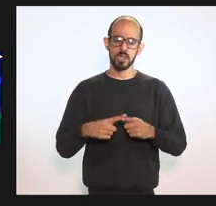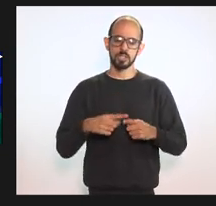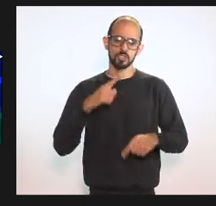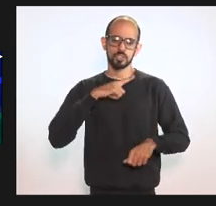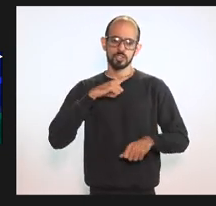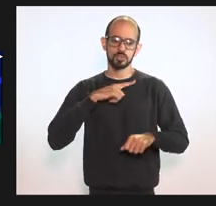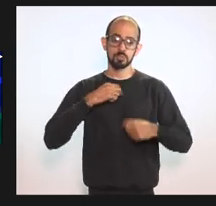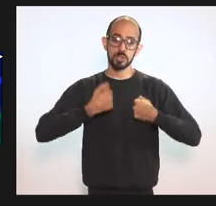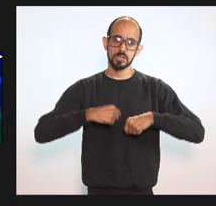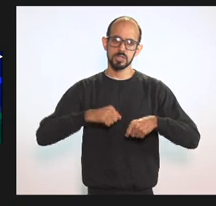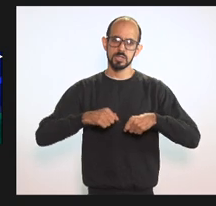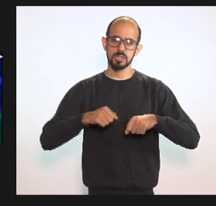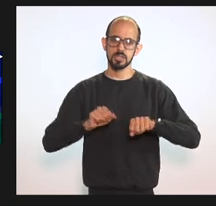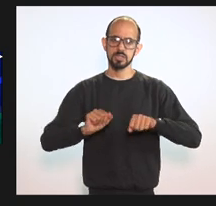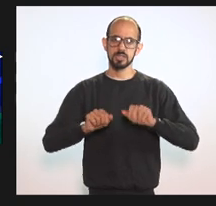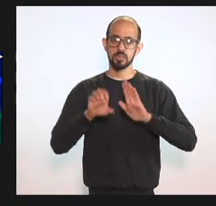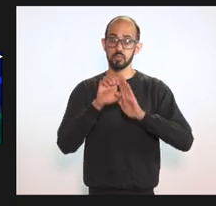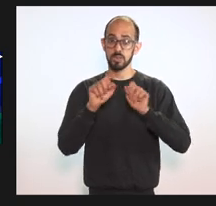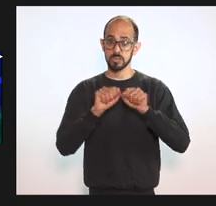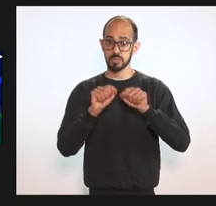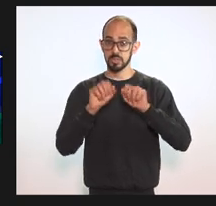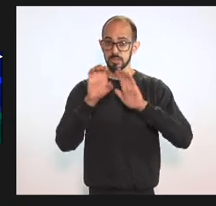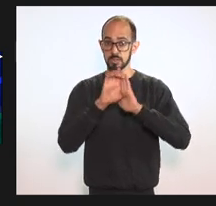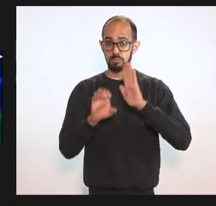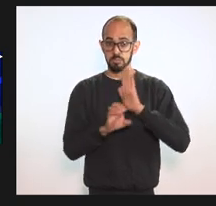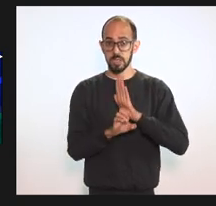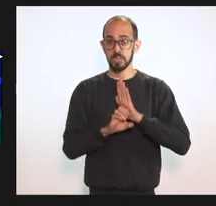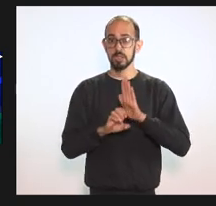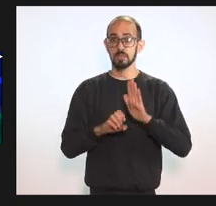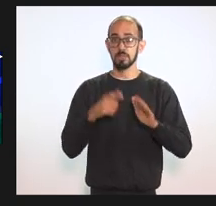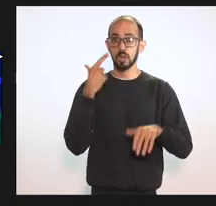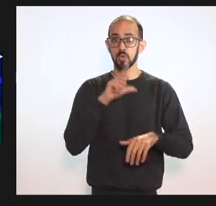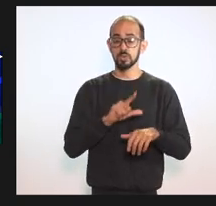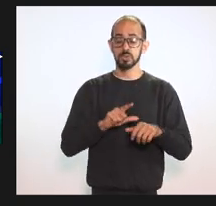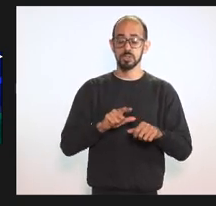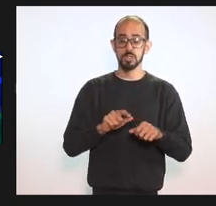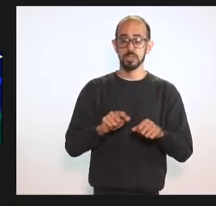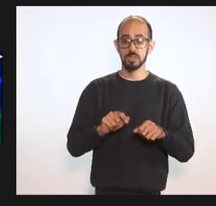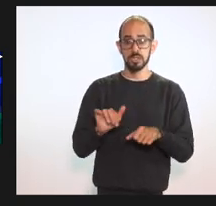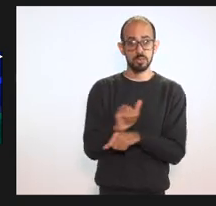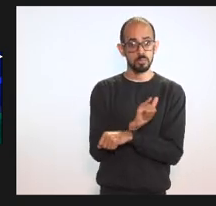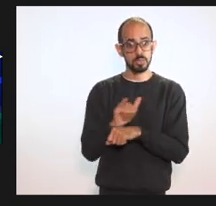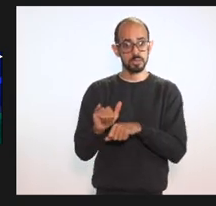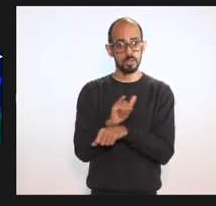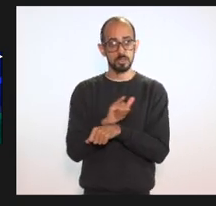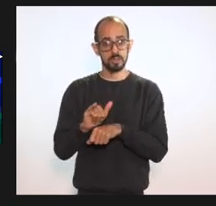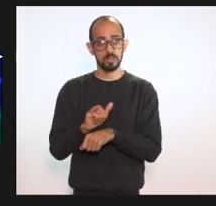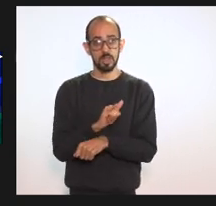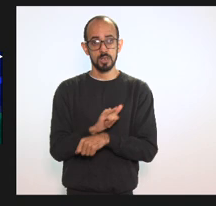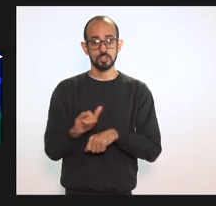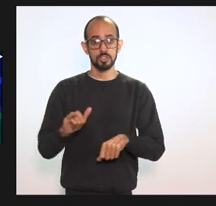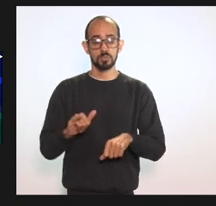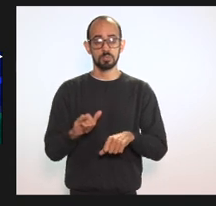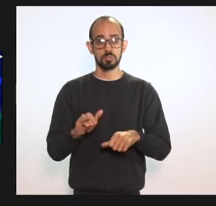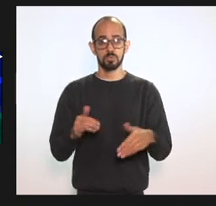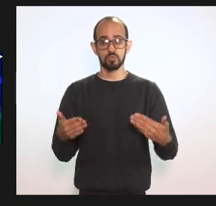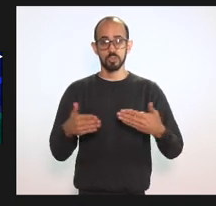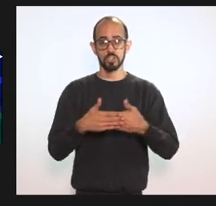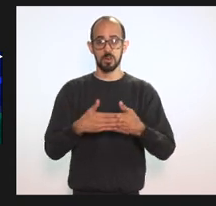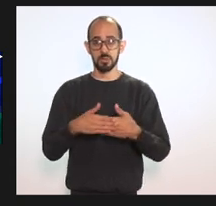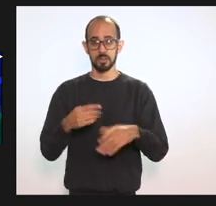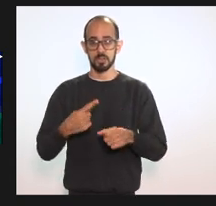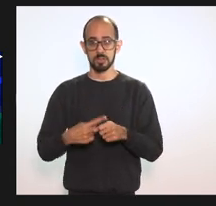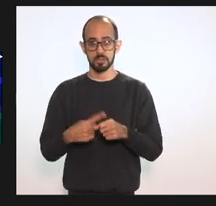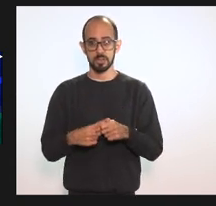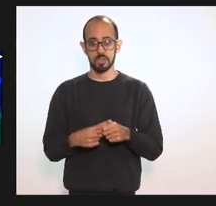tem que votar as emendas necessárias o horário esse look Down porque é um louco então né